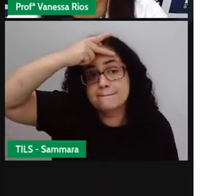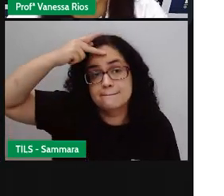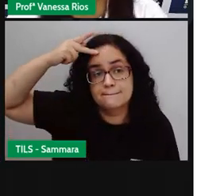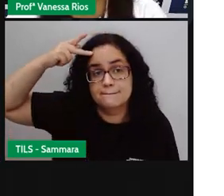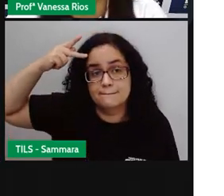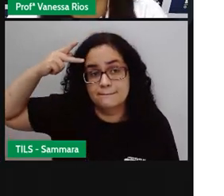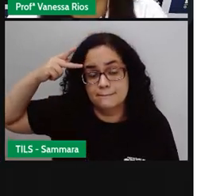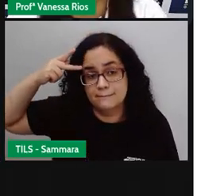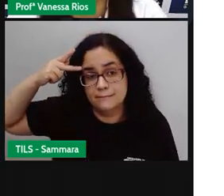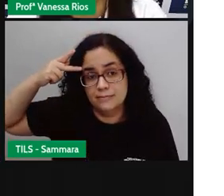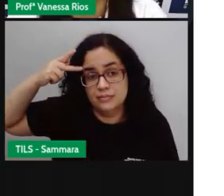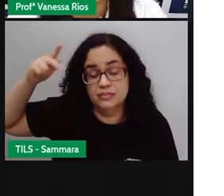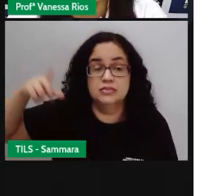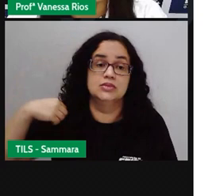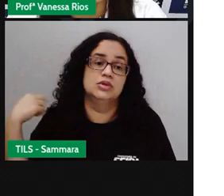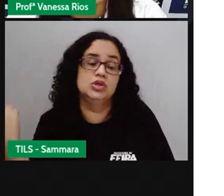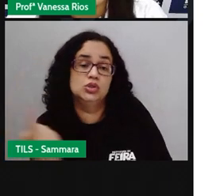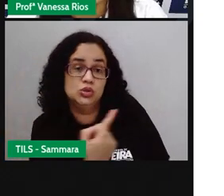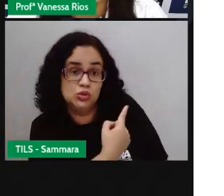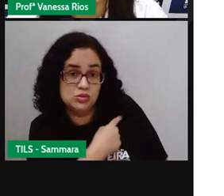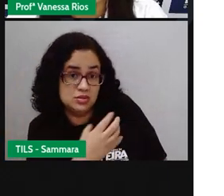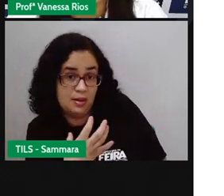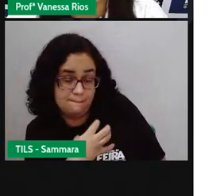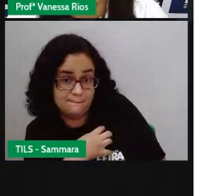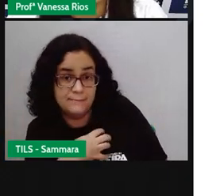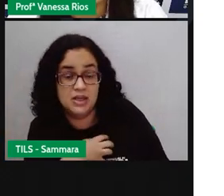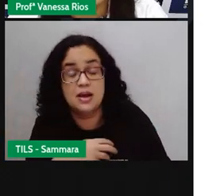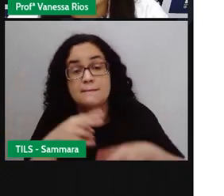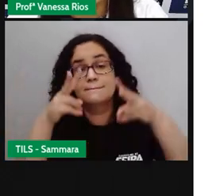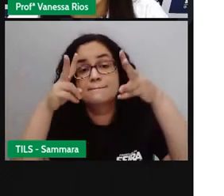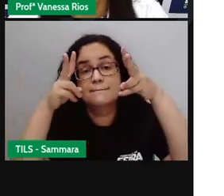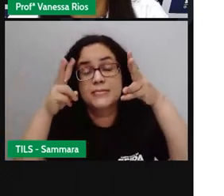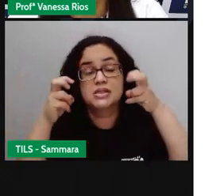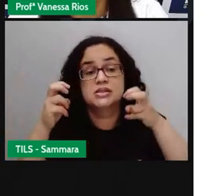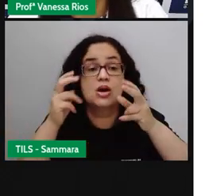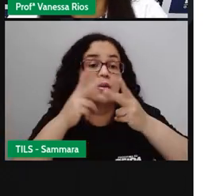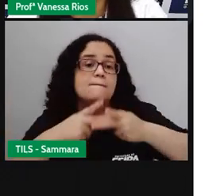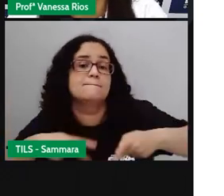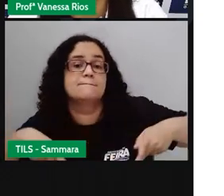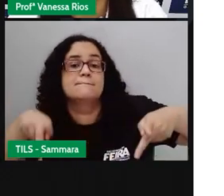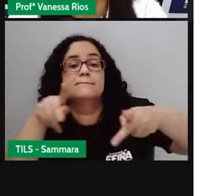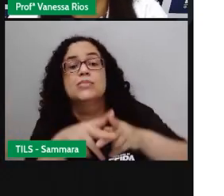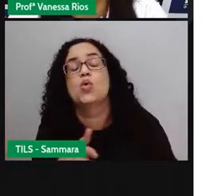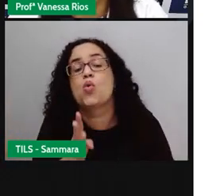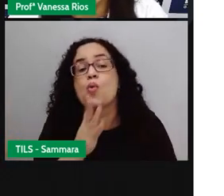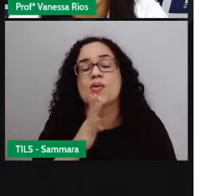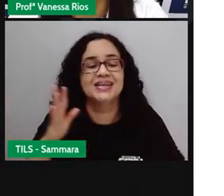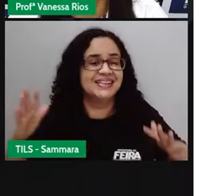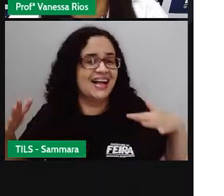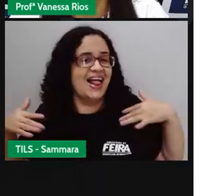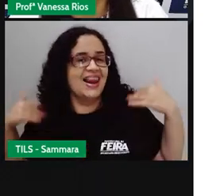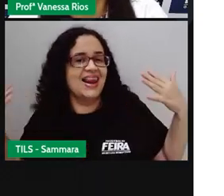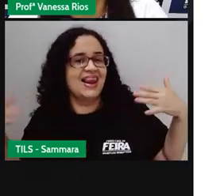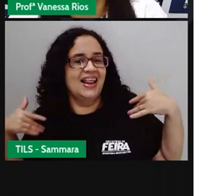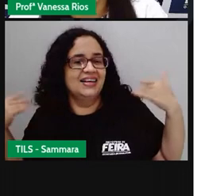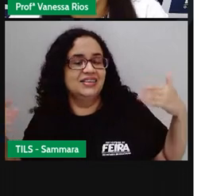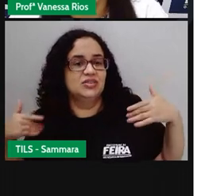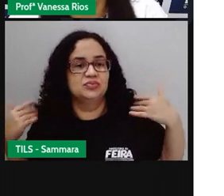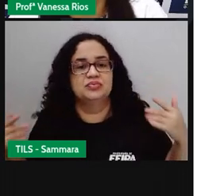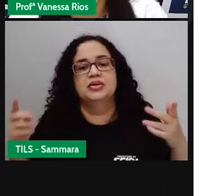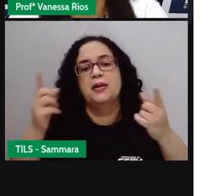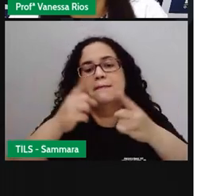que formaram aí a nossa Bahia, a gente percebe o quanto o povo baiano é conhecido por sua alegria, por sua